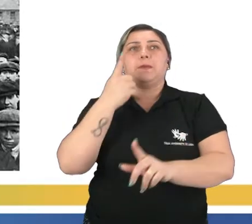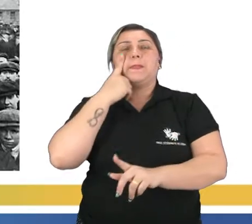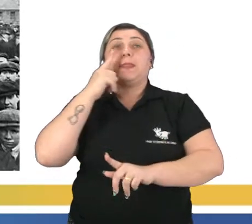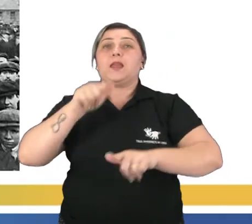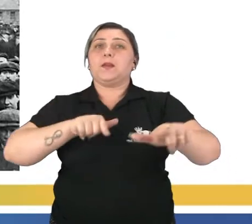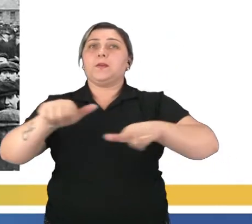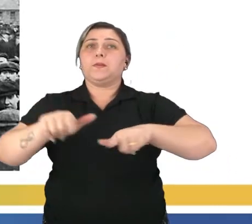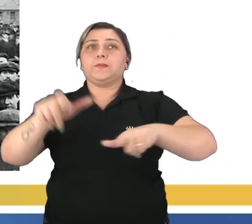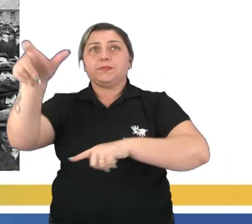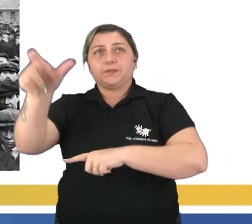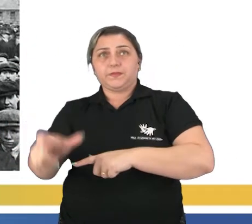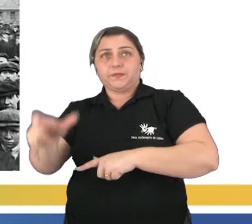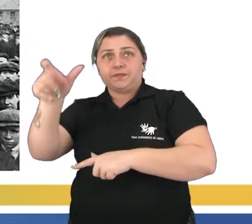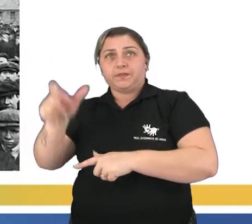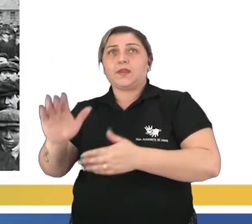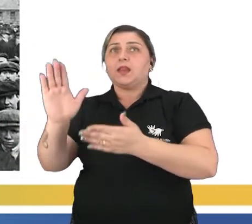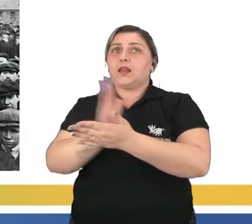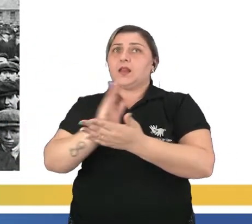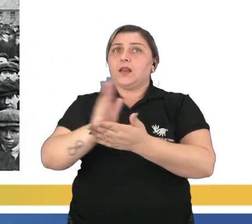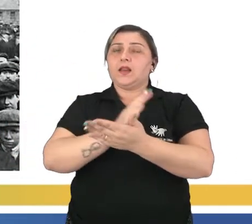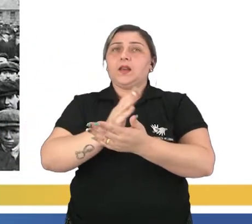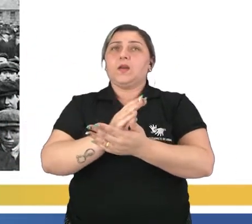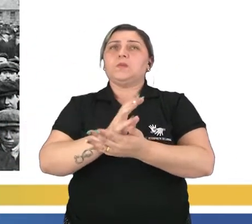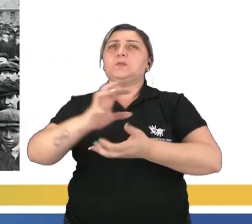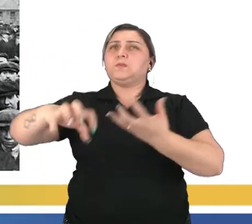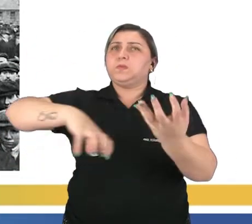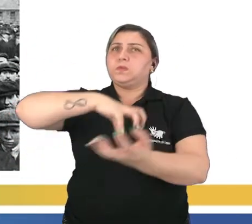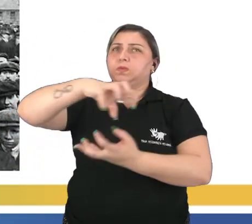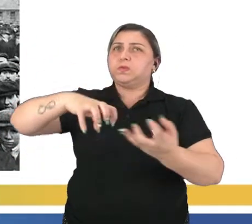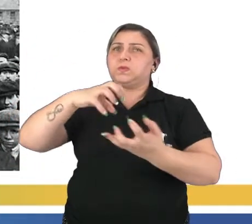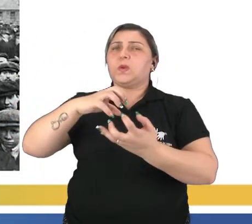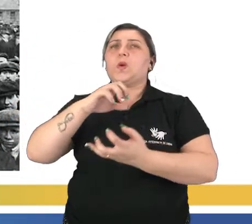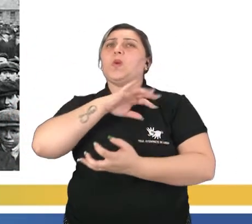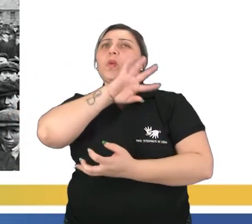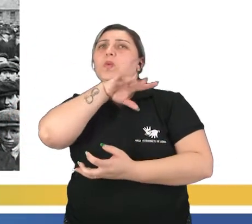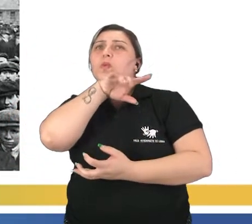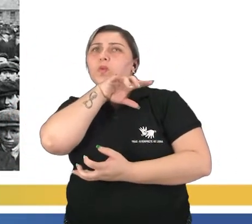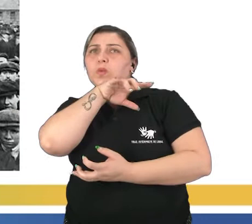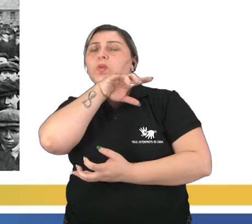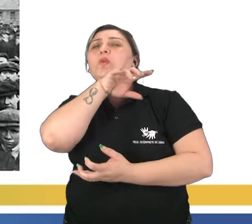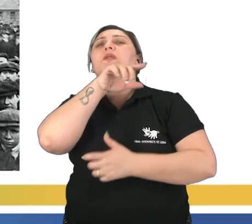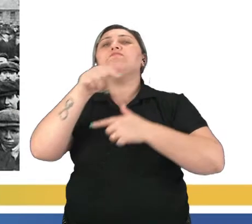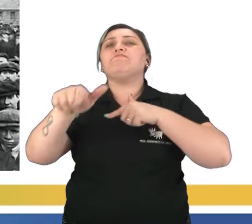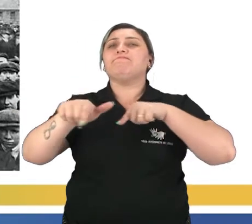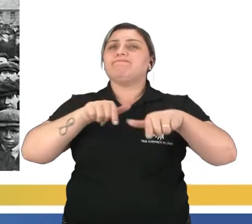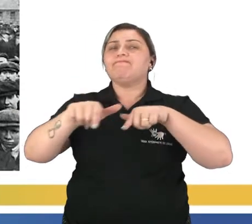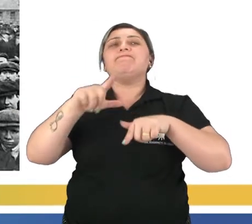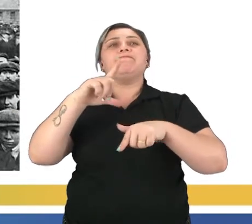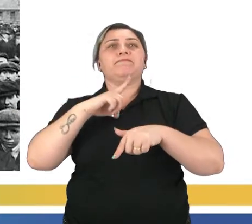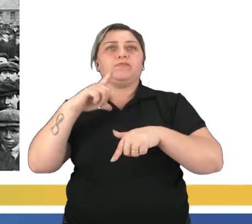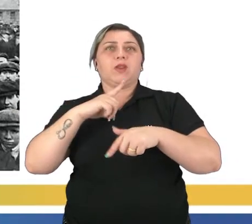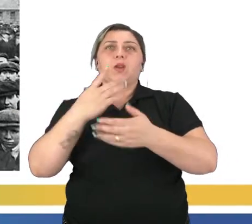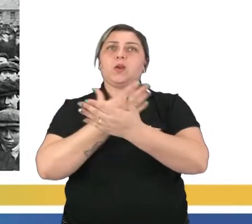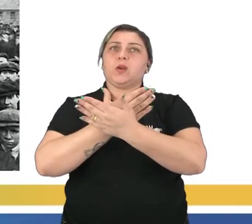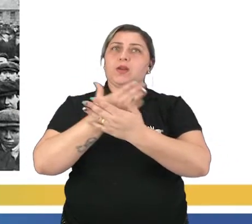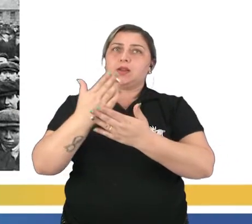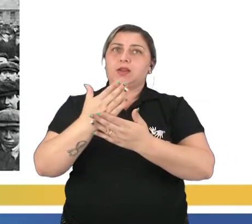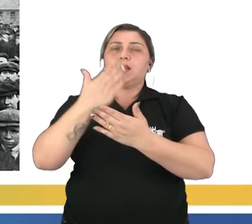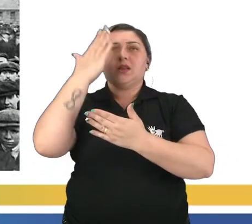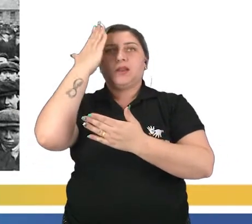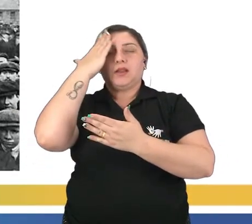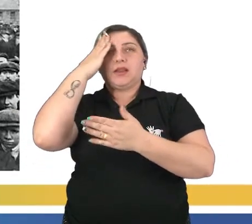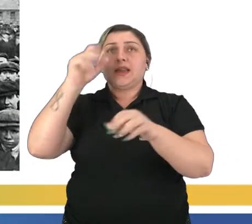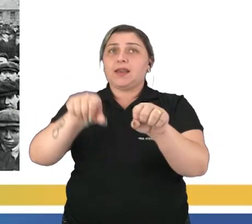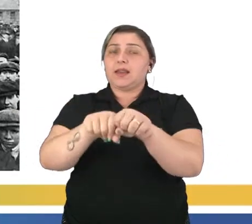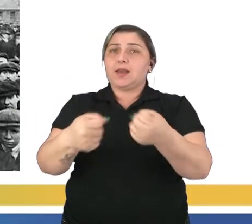aí. Diante disso, alguns trabalhadores se revoltaram com as péssimas condições de trabalho oferecidas e começaram a sabotar